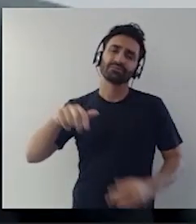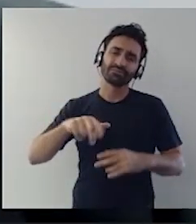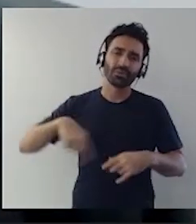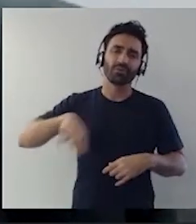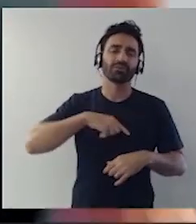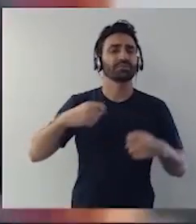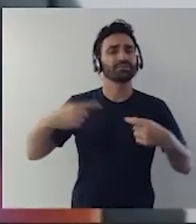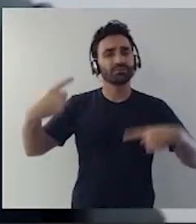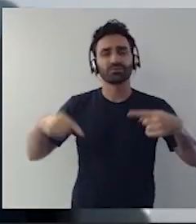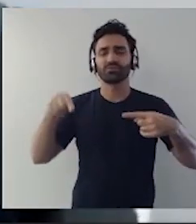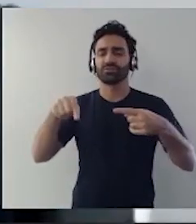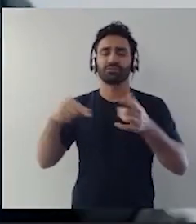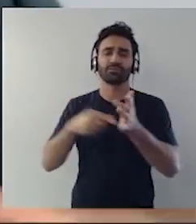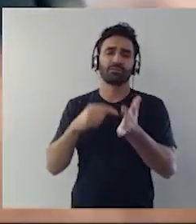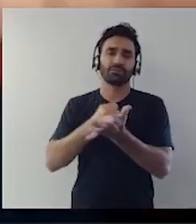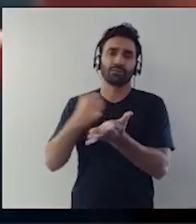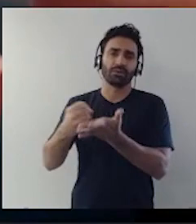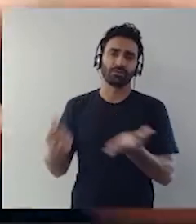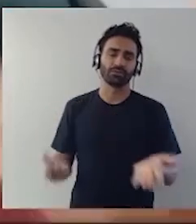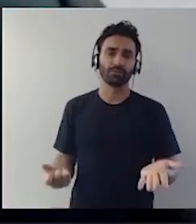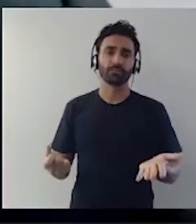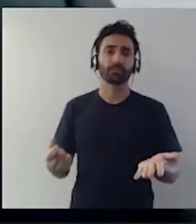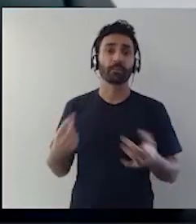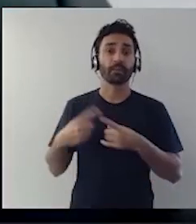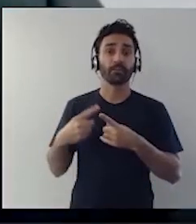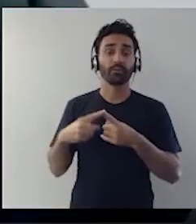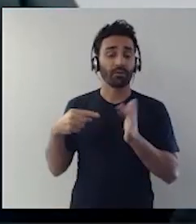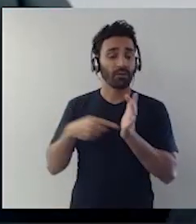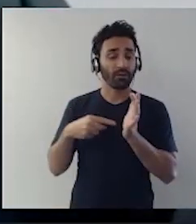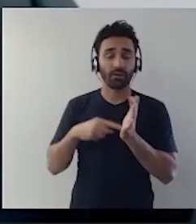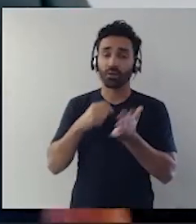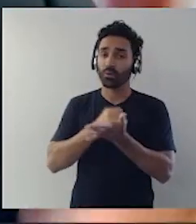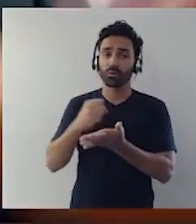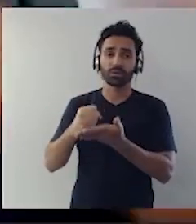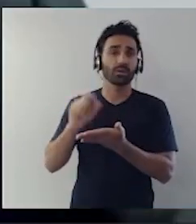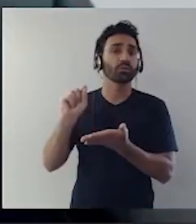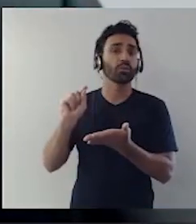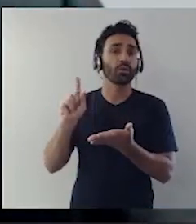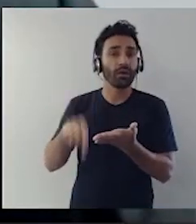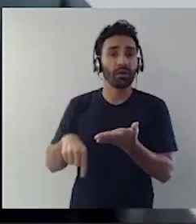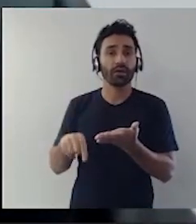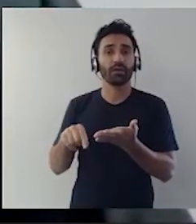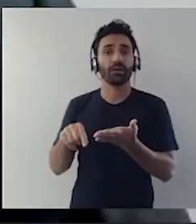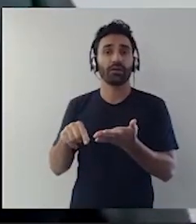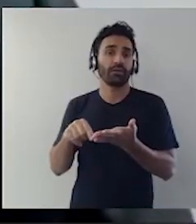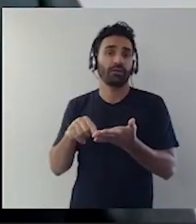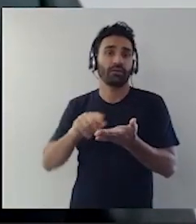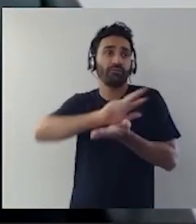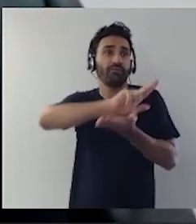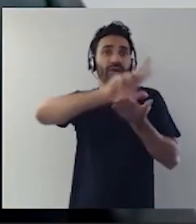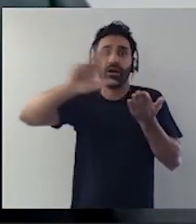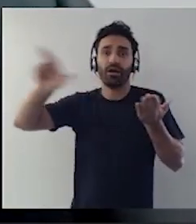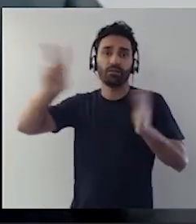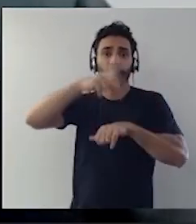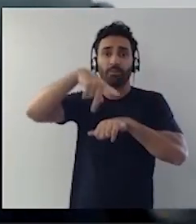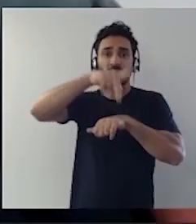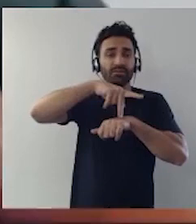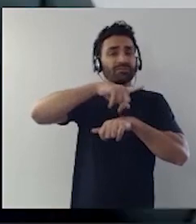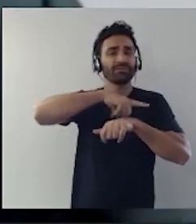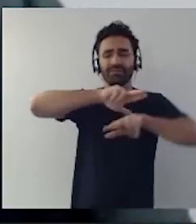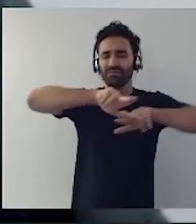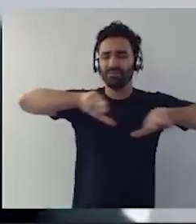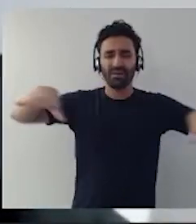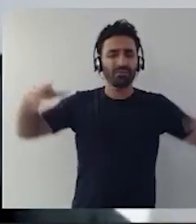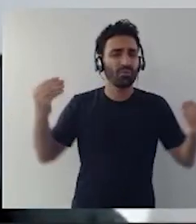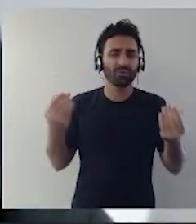discutir. Porque nós estamos falando da malha que mantém o país de pé. Nós estamos falando de estruturas,